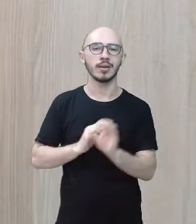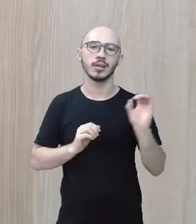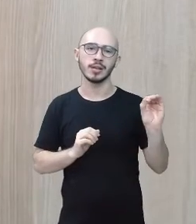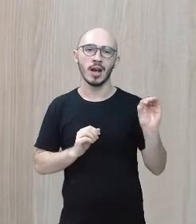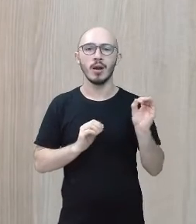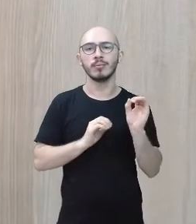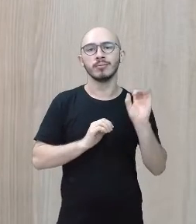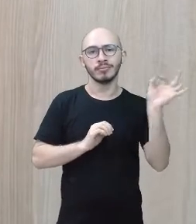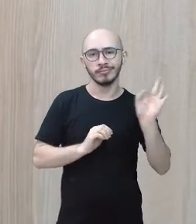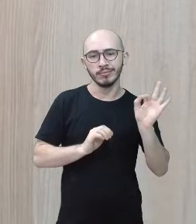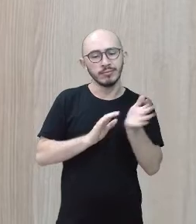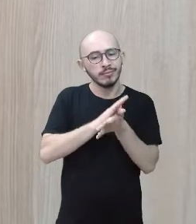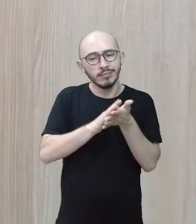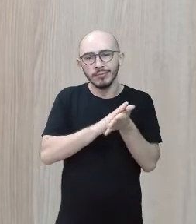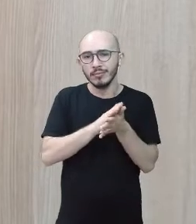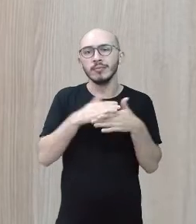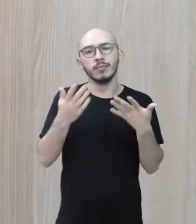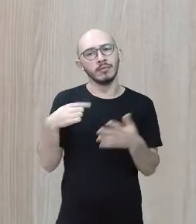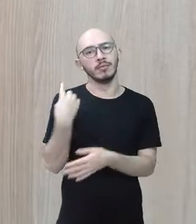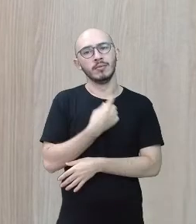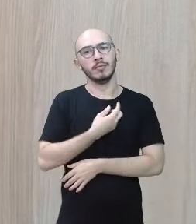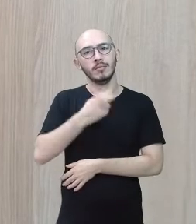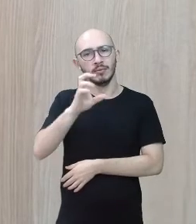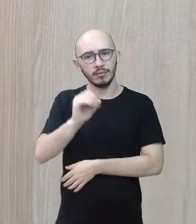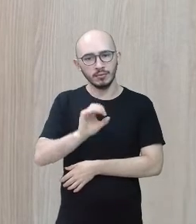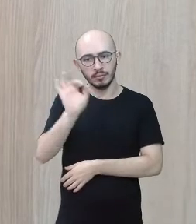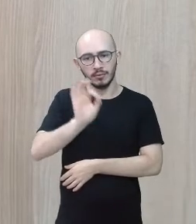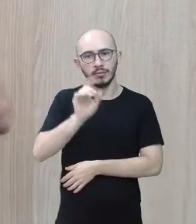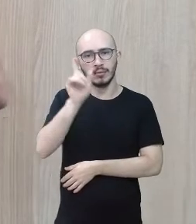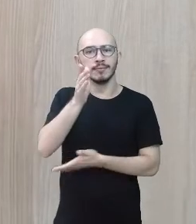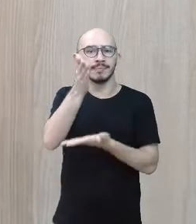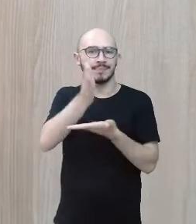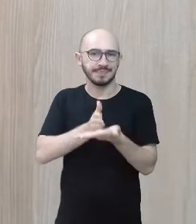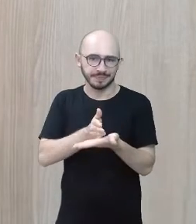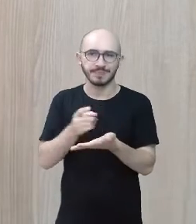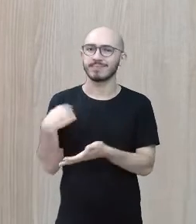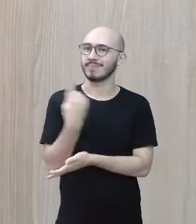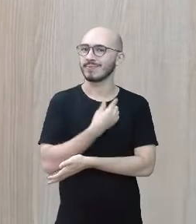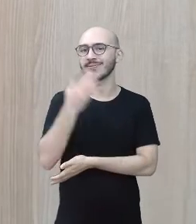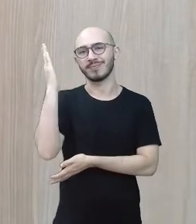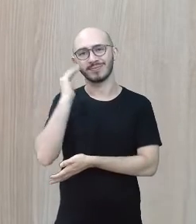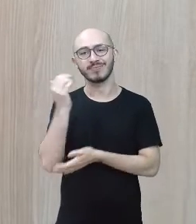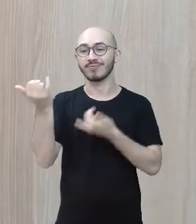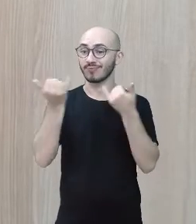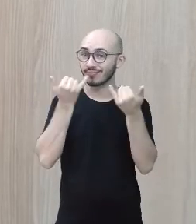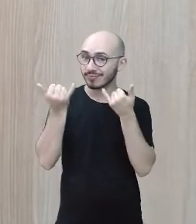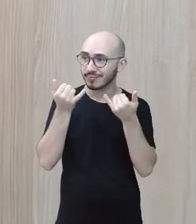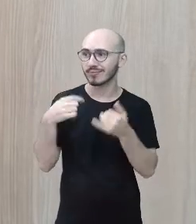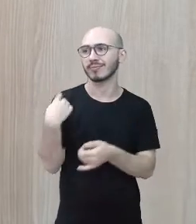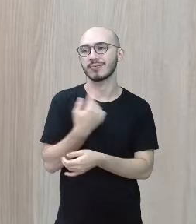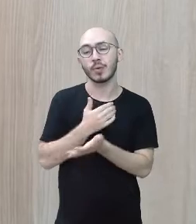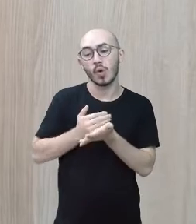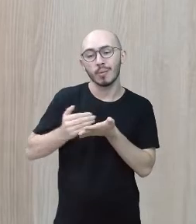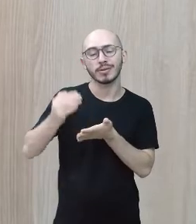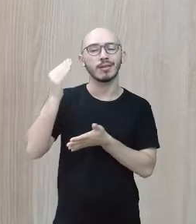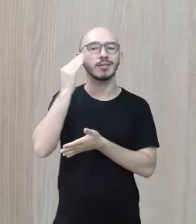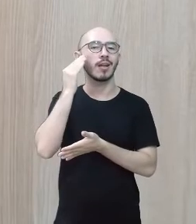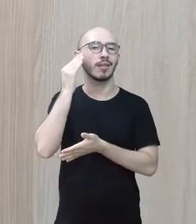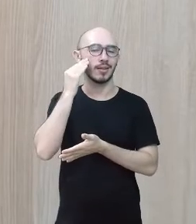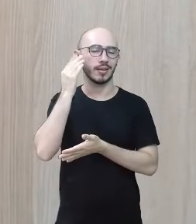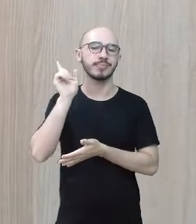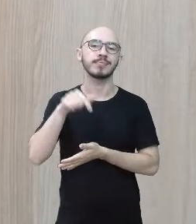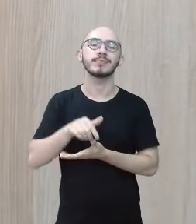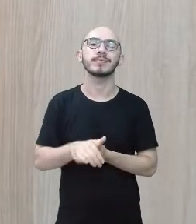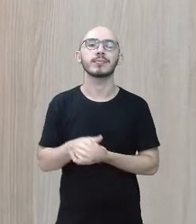não é nada, a gente já sabe que 50% é a metade. Somente sabendo dessas informações, a gente começa a ter uma noção quando a